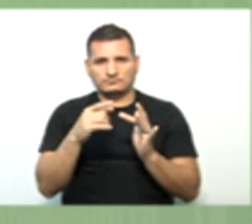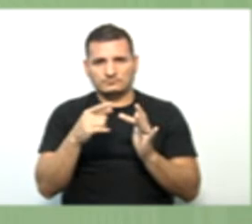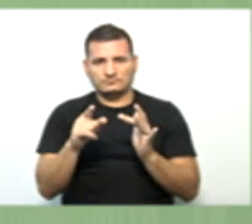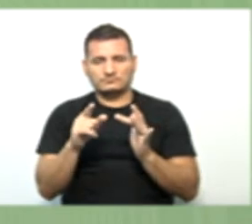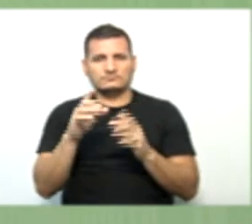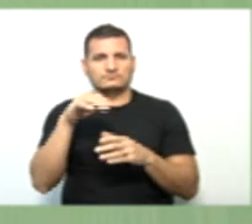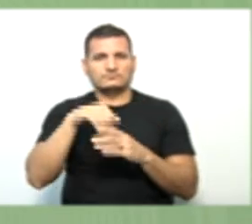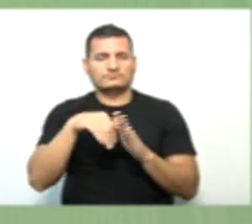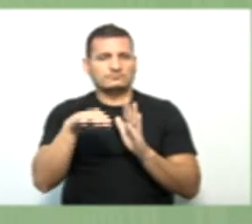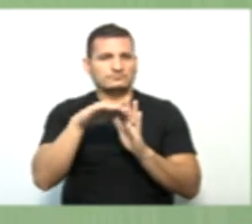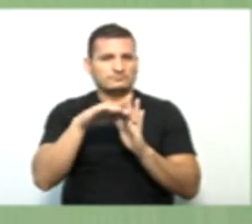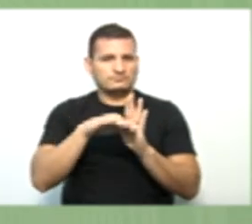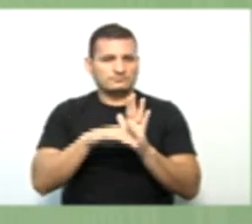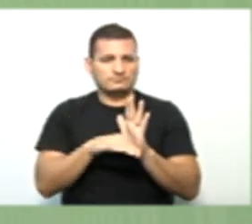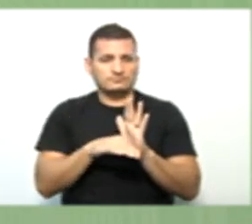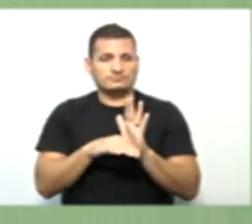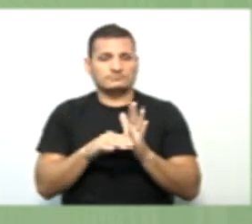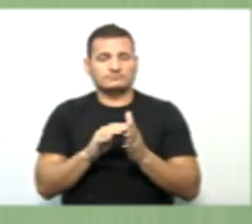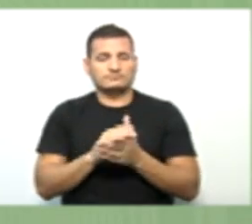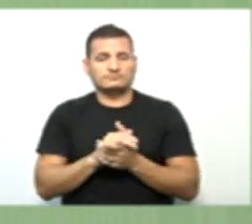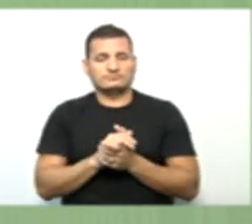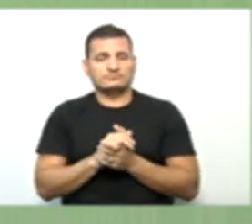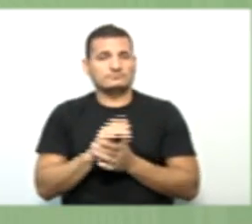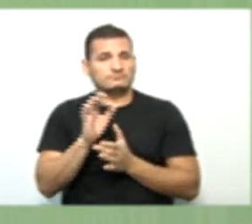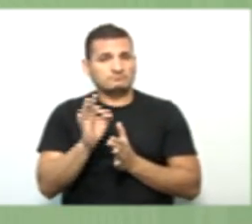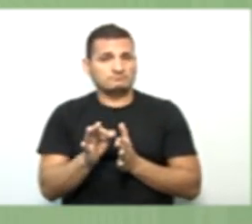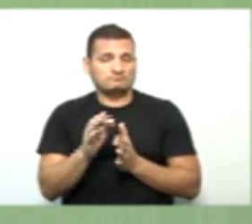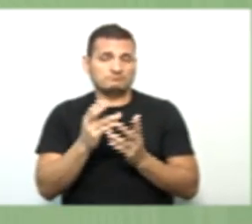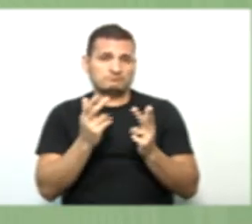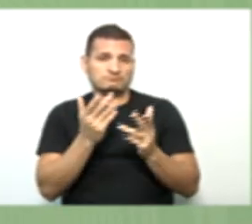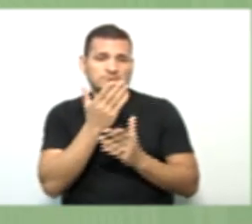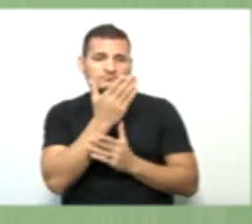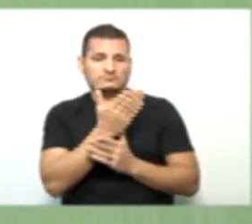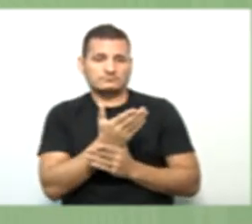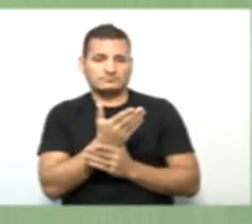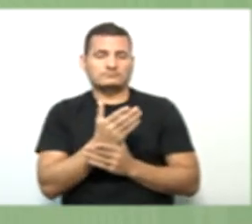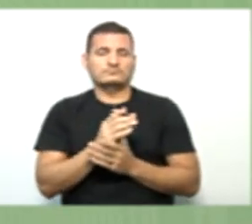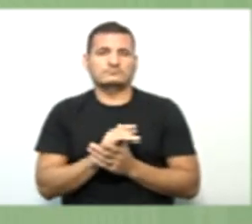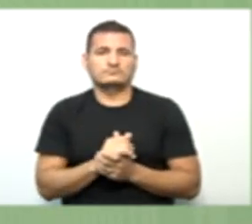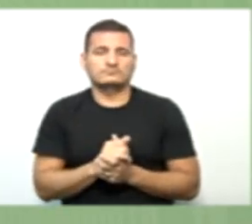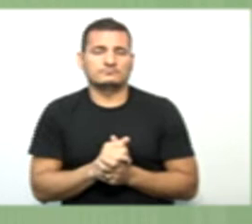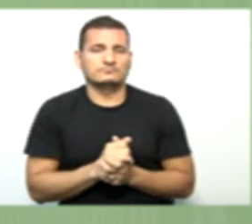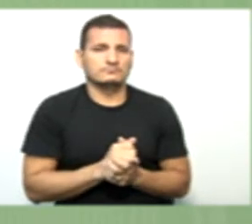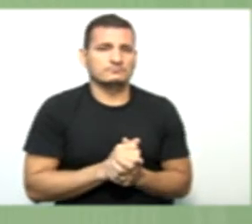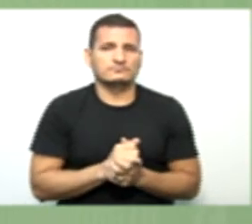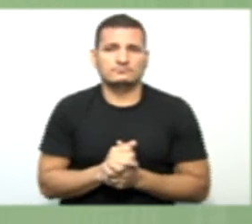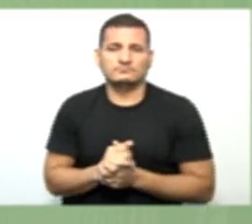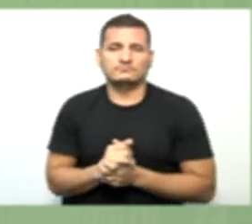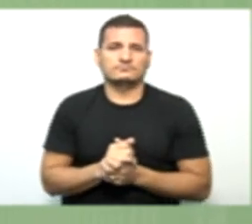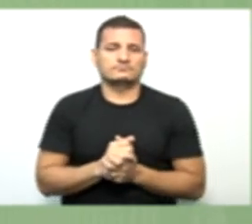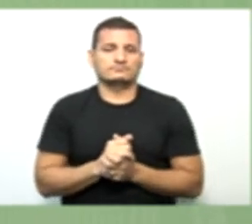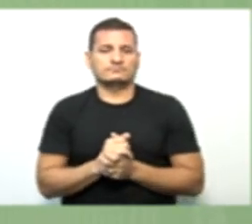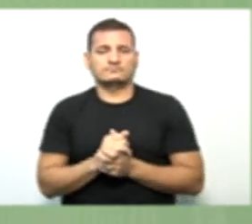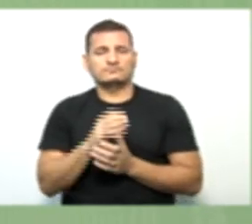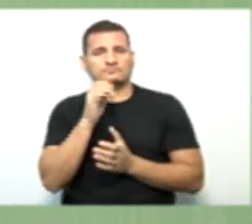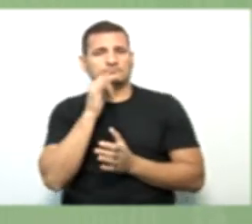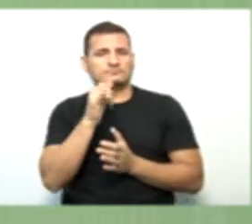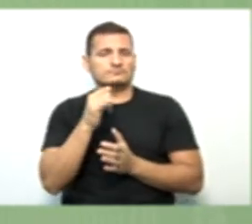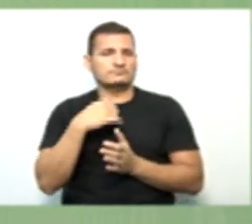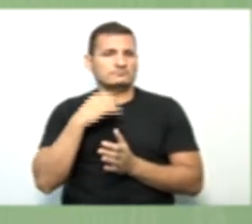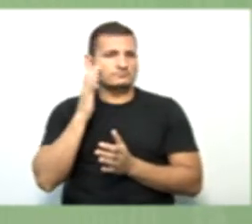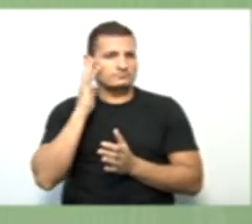dentro do nosso programa. E o ideal é que seja assim, quer dizer, quando eu tenho que resolver um